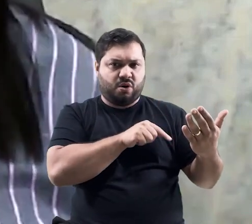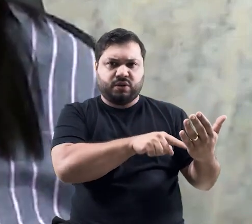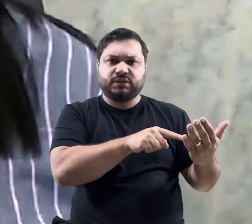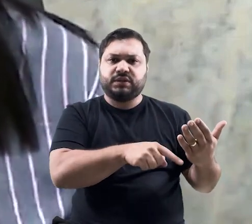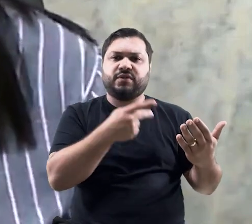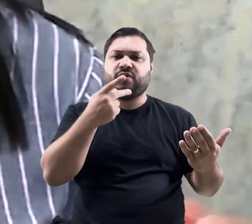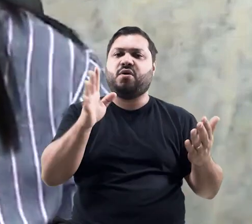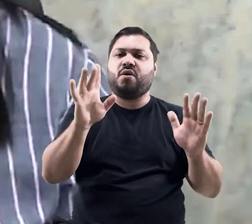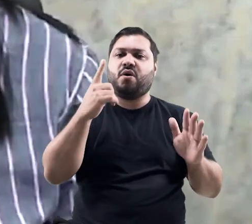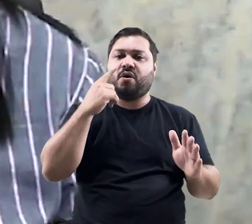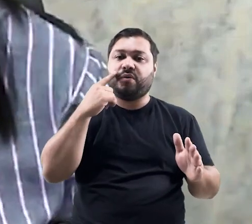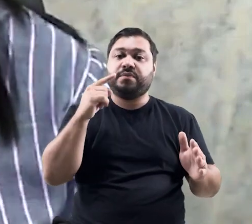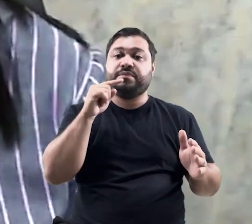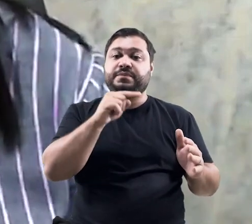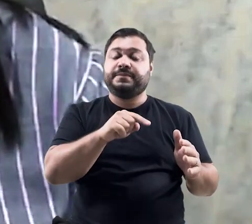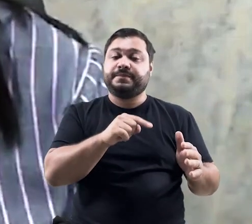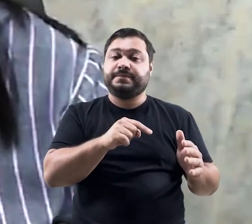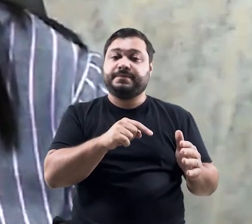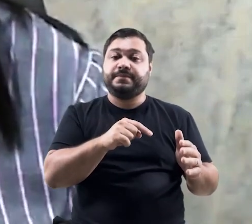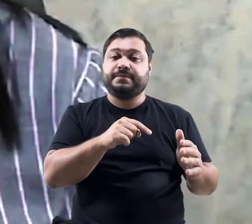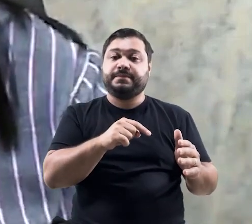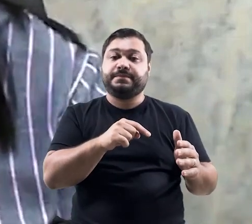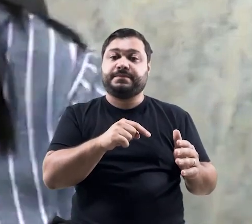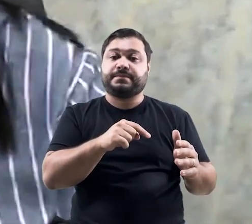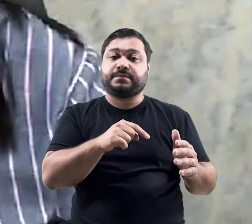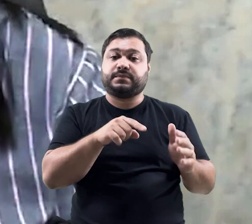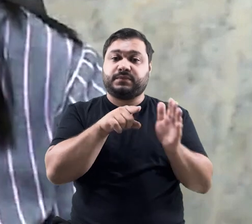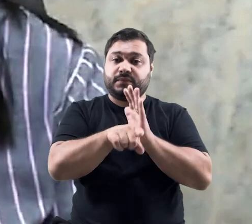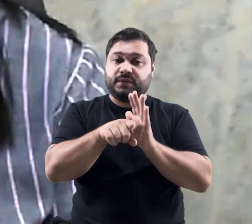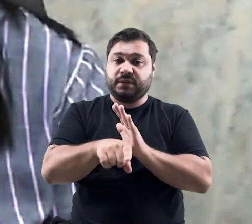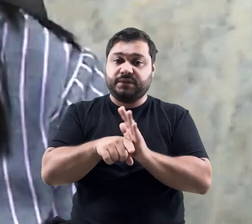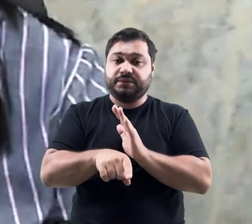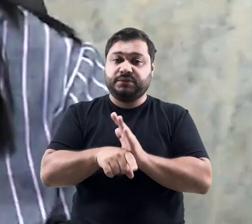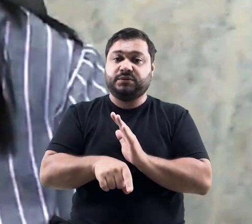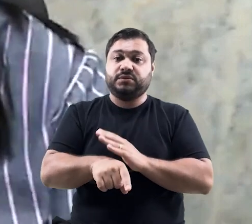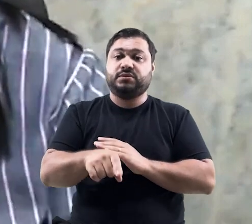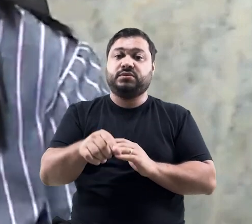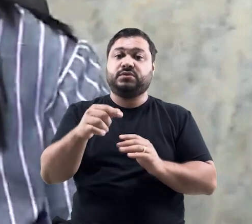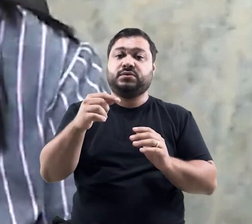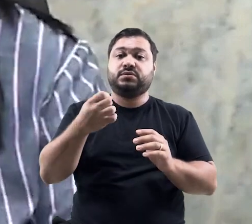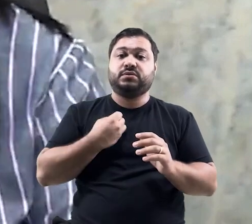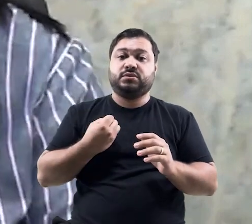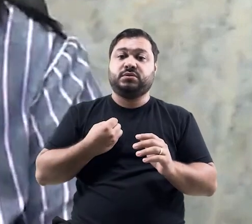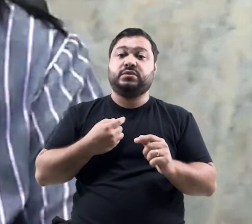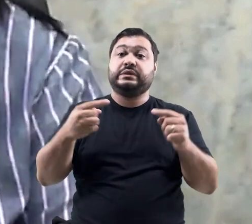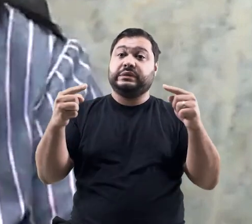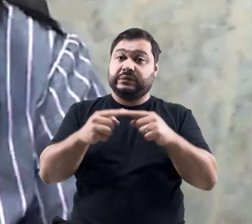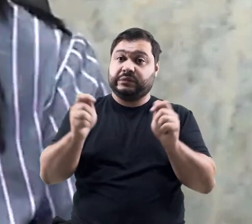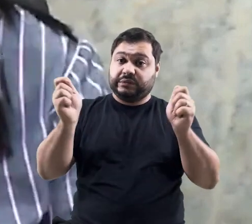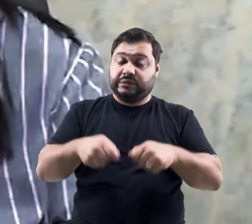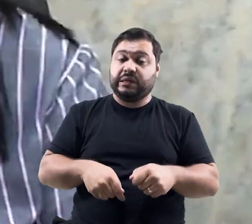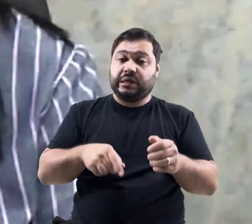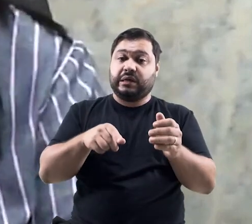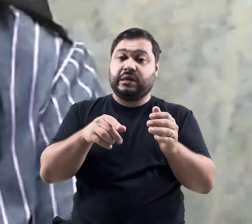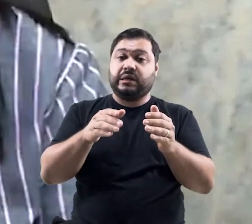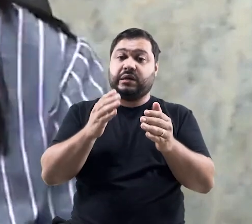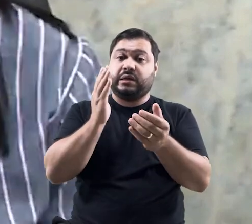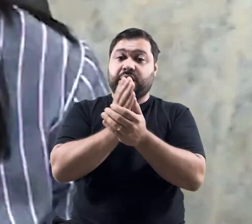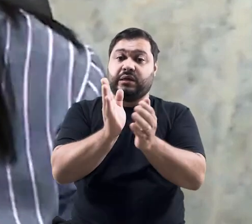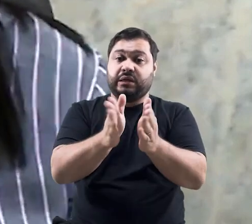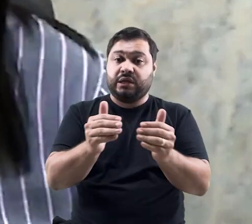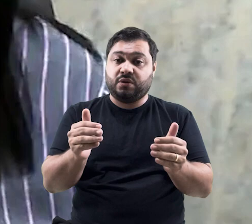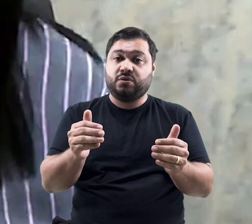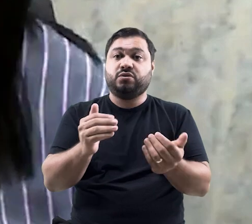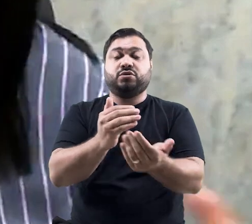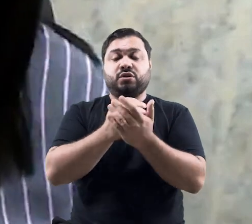oficial, eles falam assim, gente, pessoal, essas questões aqui, questão tal, cabe recurso. E